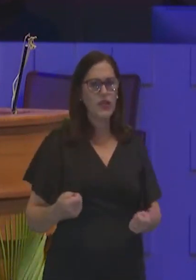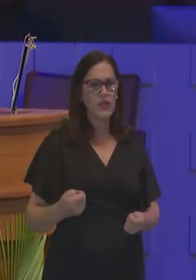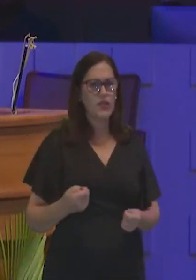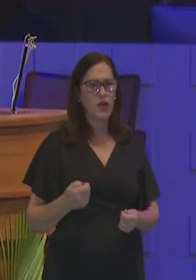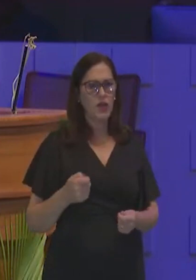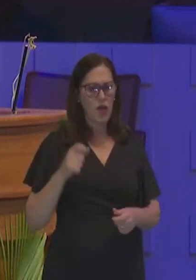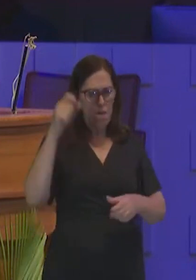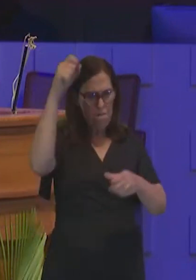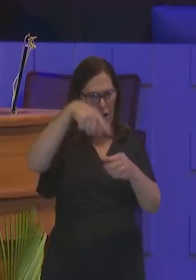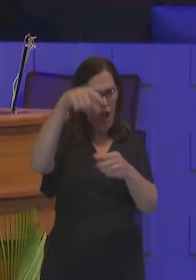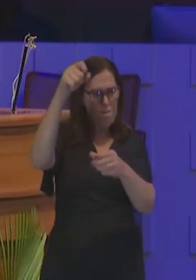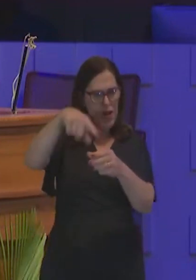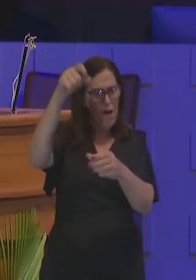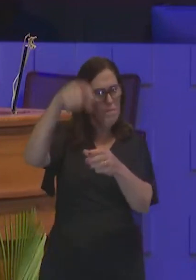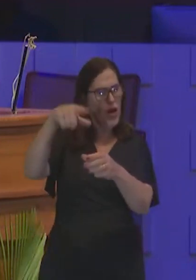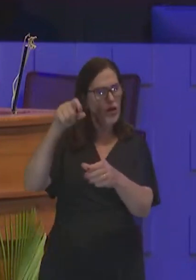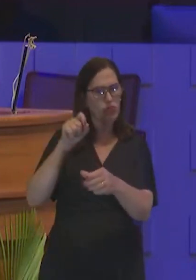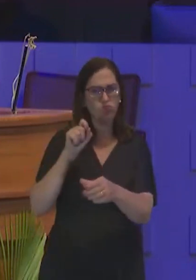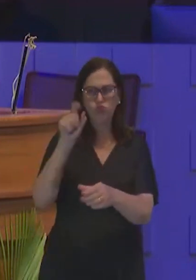lancem a semente,